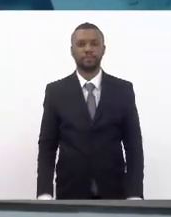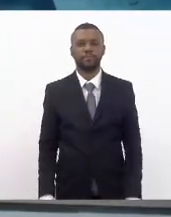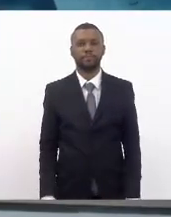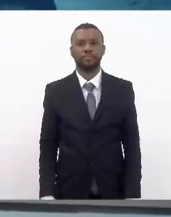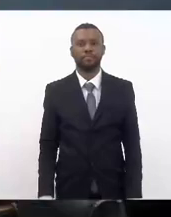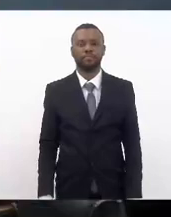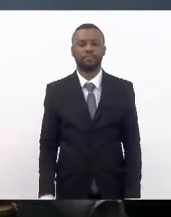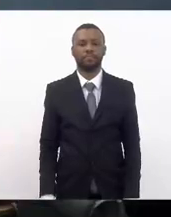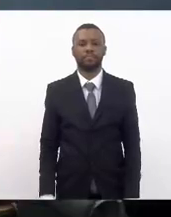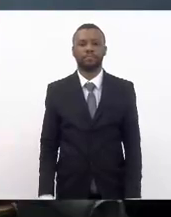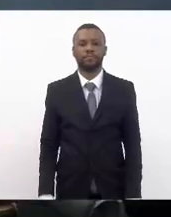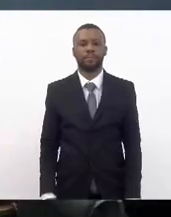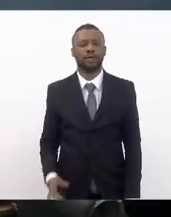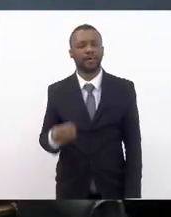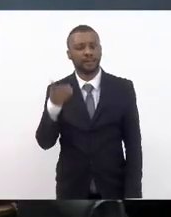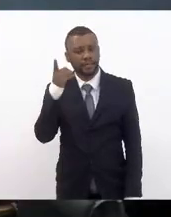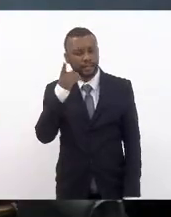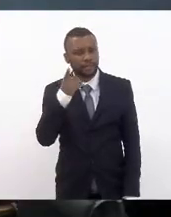Machado.